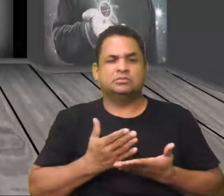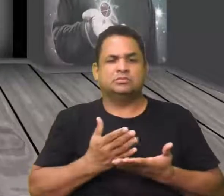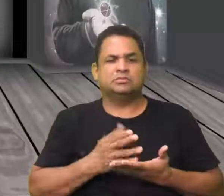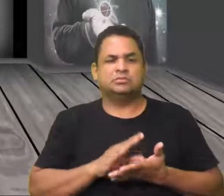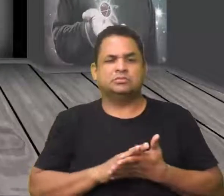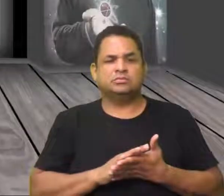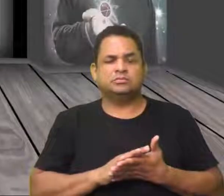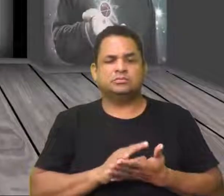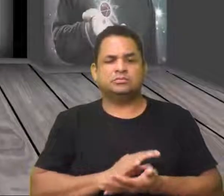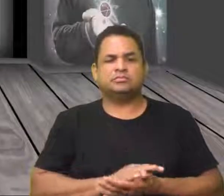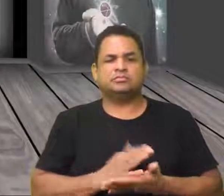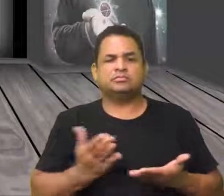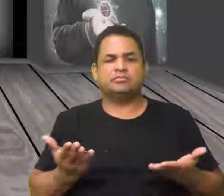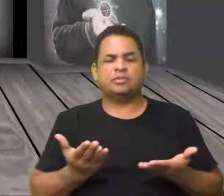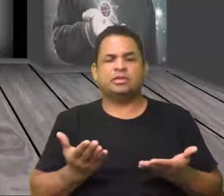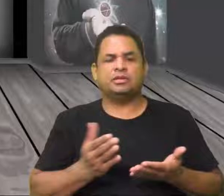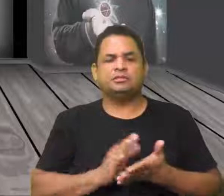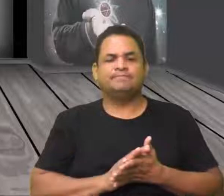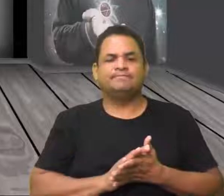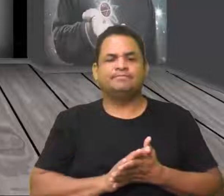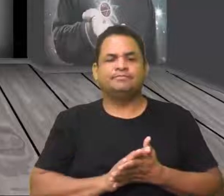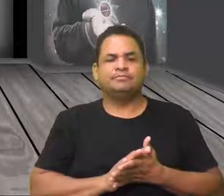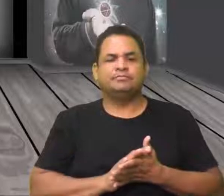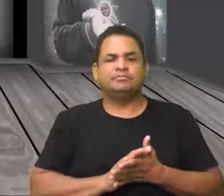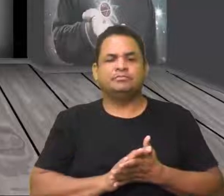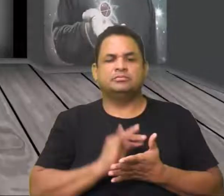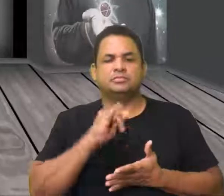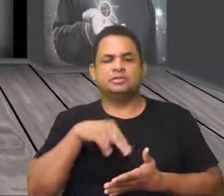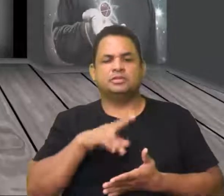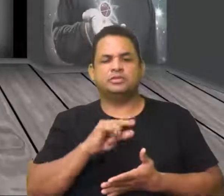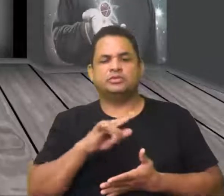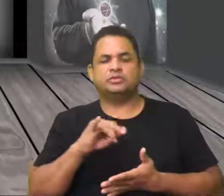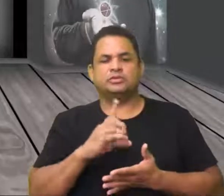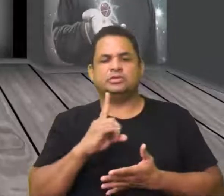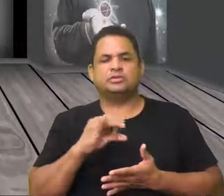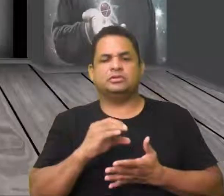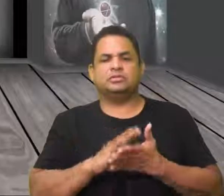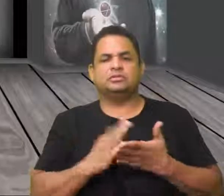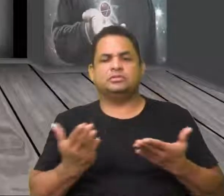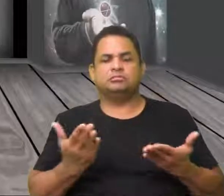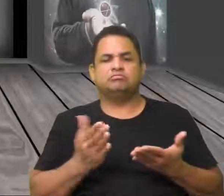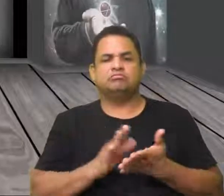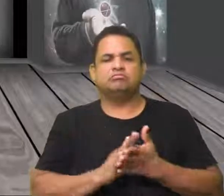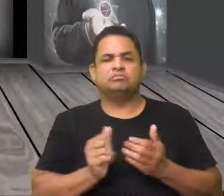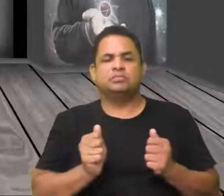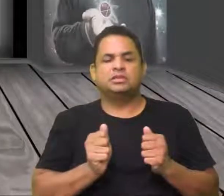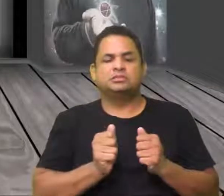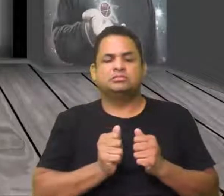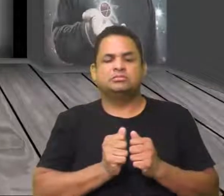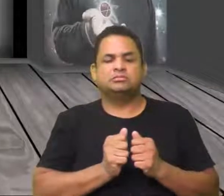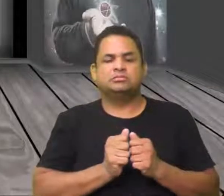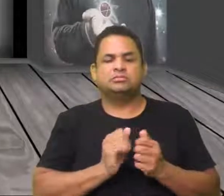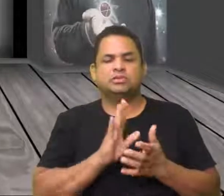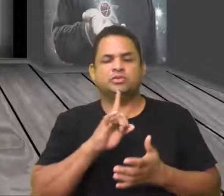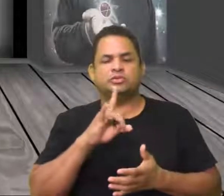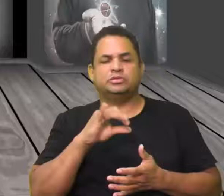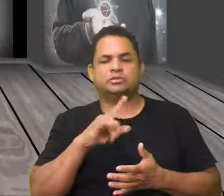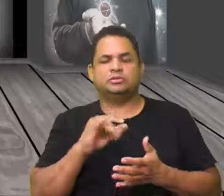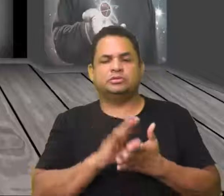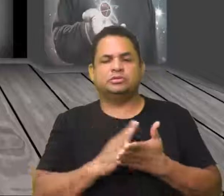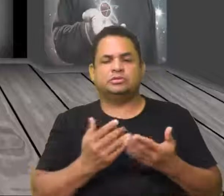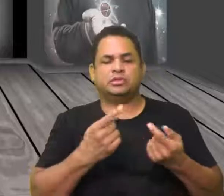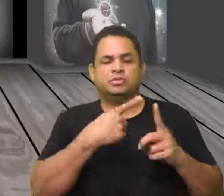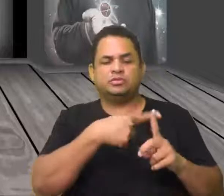cargas iguais. Agora você pensa, mas o induzido chegou perto o indutor chegou perto do induzido. Então aqui vai ficar